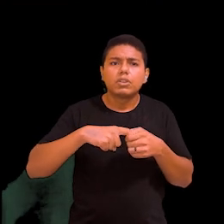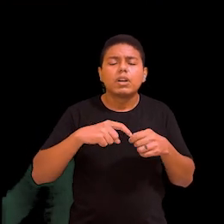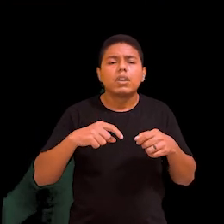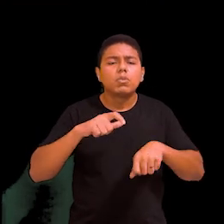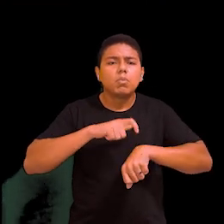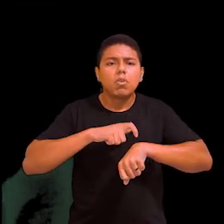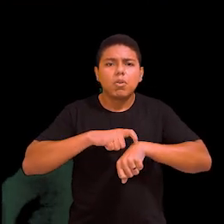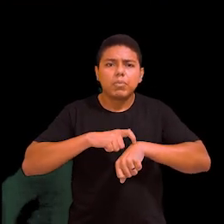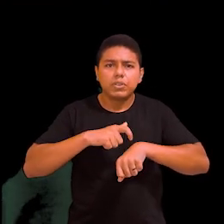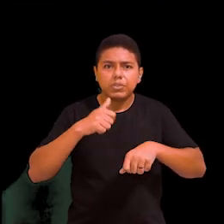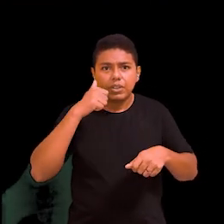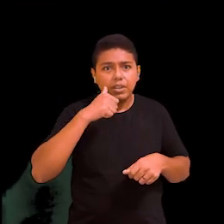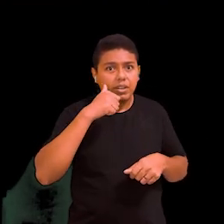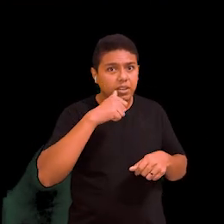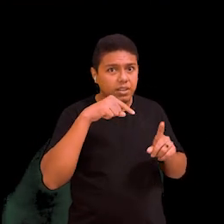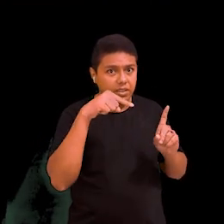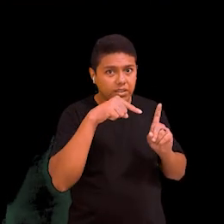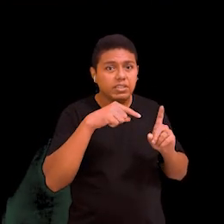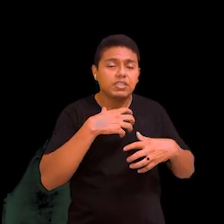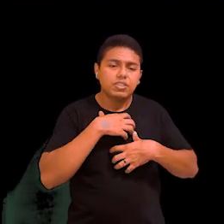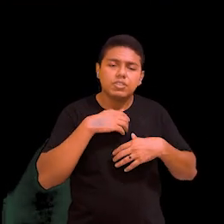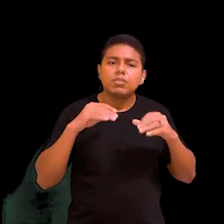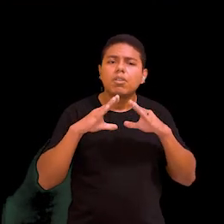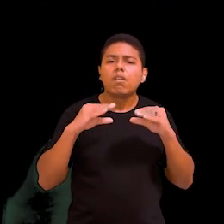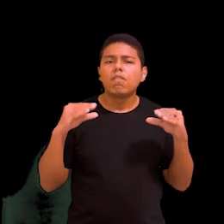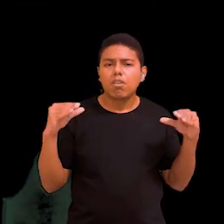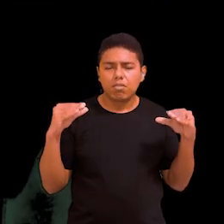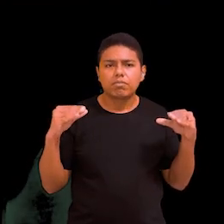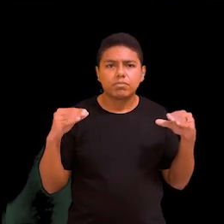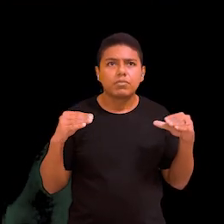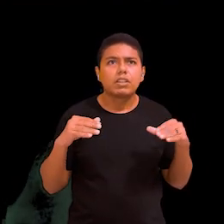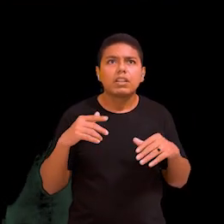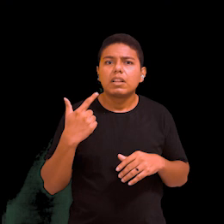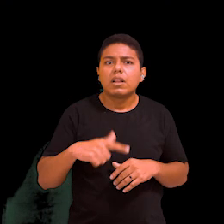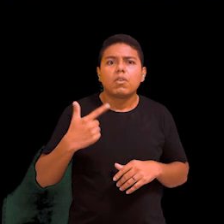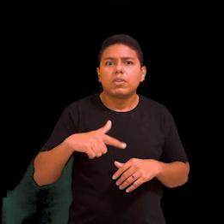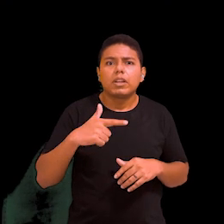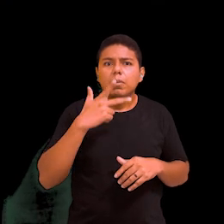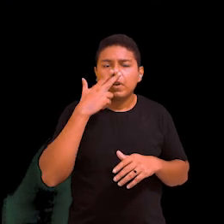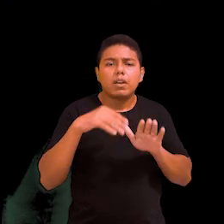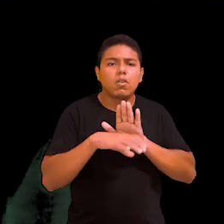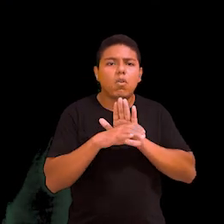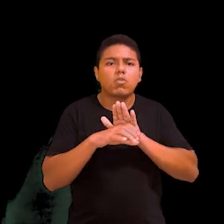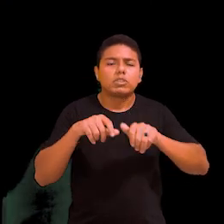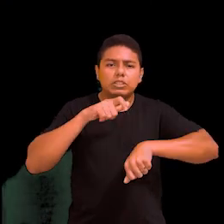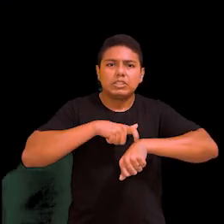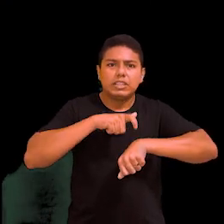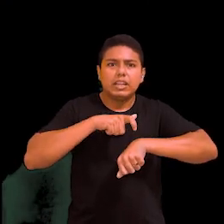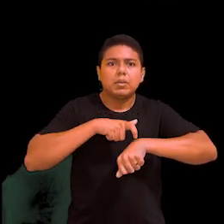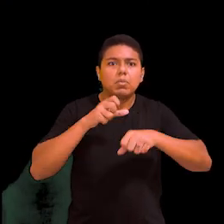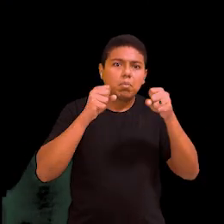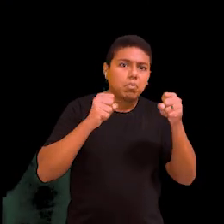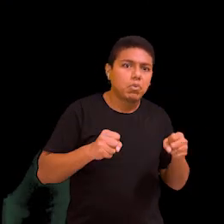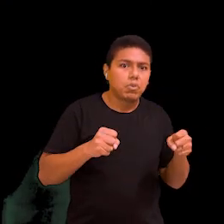ela poderá ser restabelecida quando a puérpera se sentir confortável. Então, na verdade, não tem uma